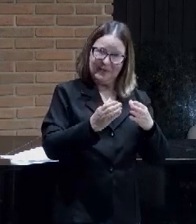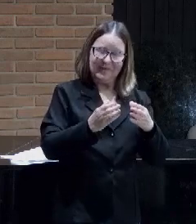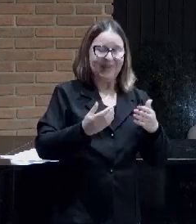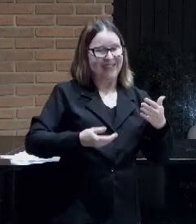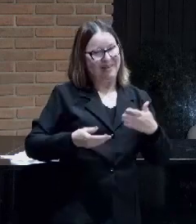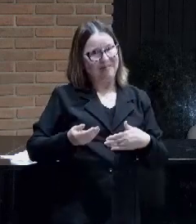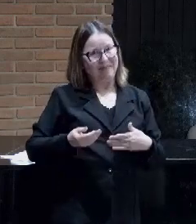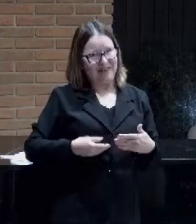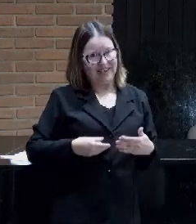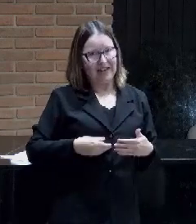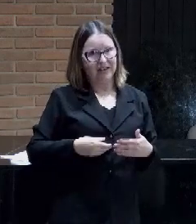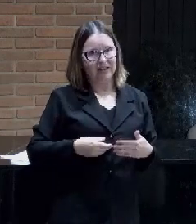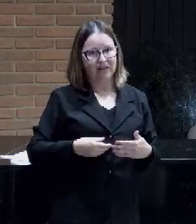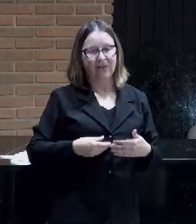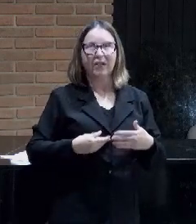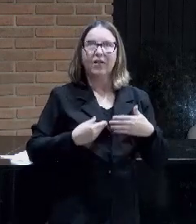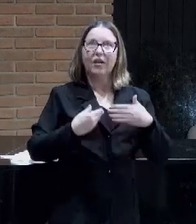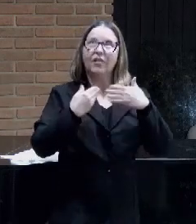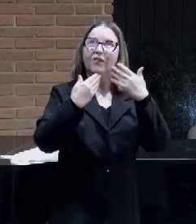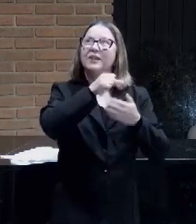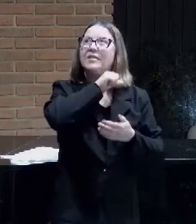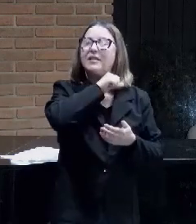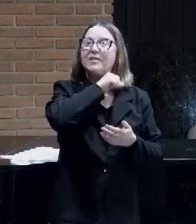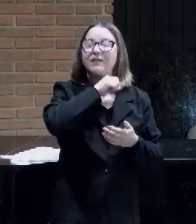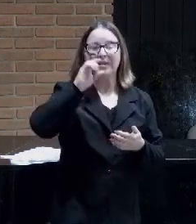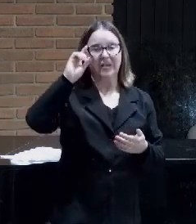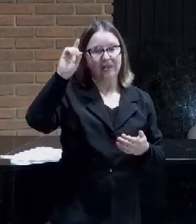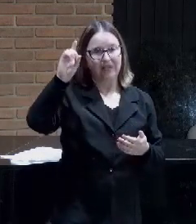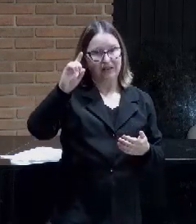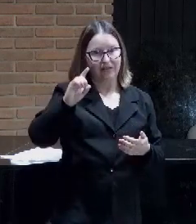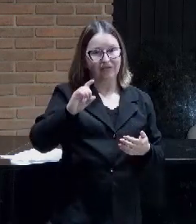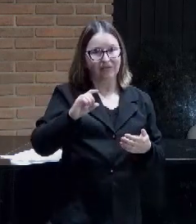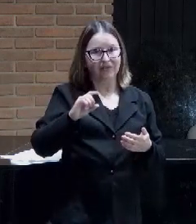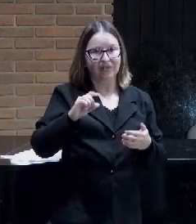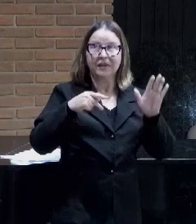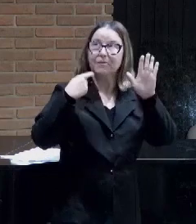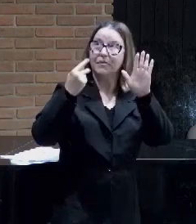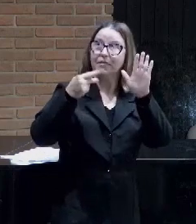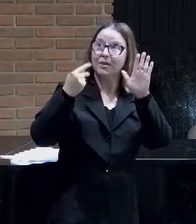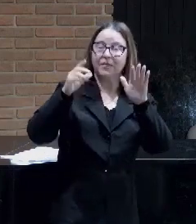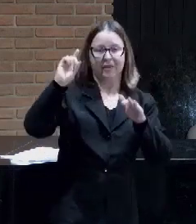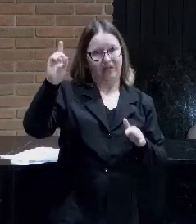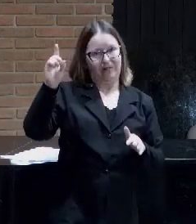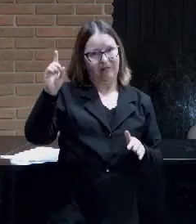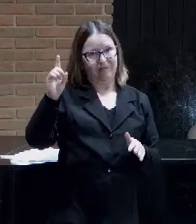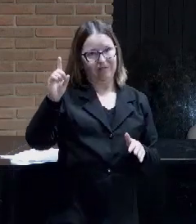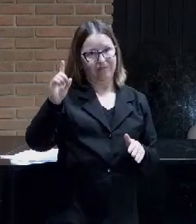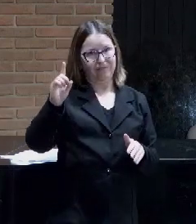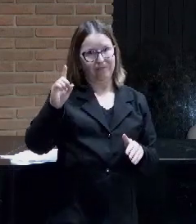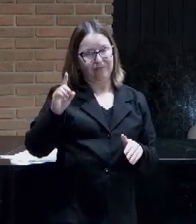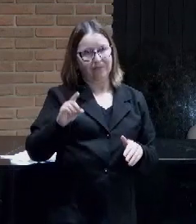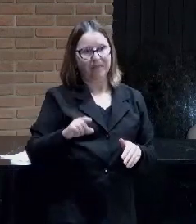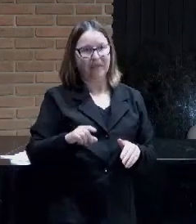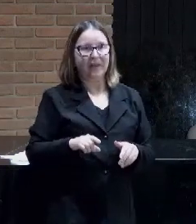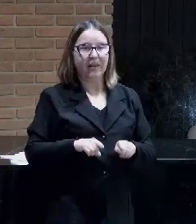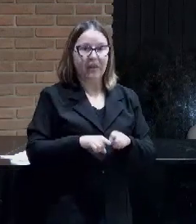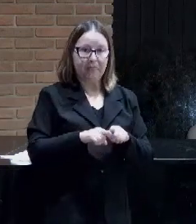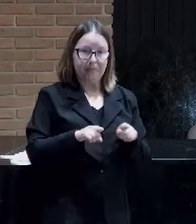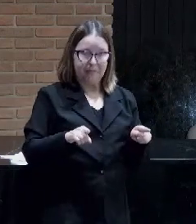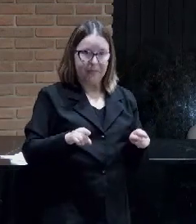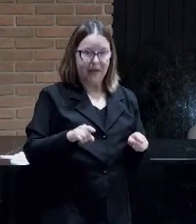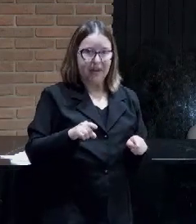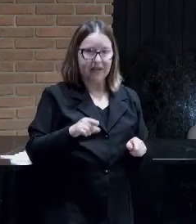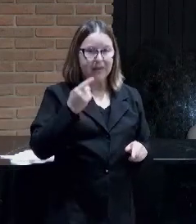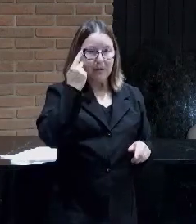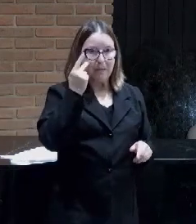tempos atuais, nos dias atuais, fazer sacrifício e fazer um voto, são coisas sem valor, porque nós não compreendemos o que isso significa. Mas para eles era uma